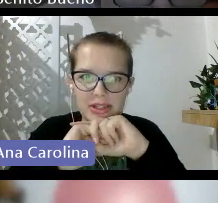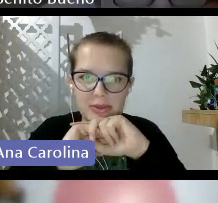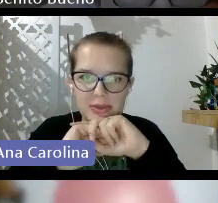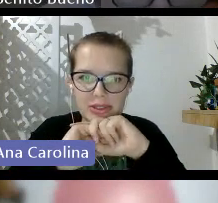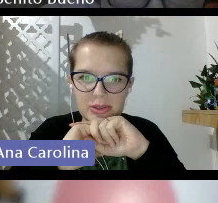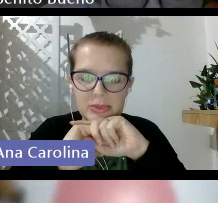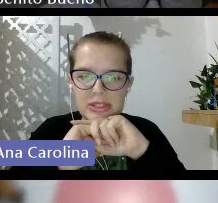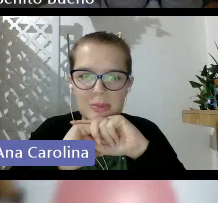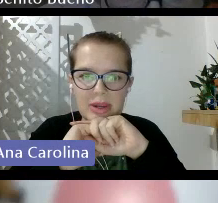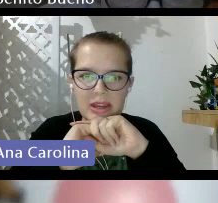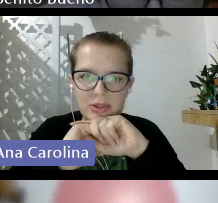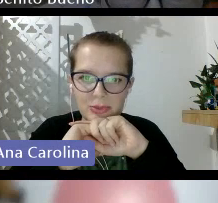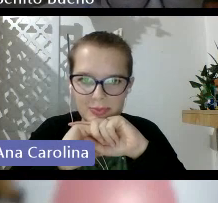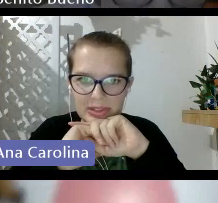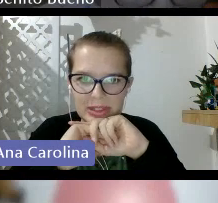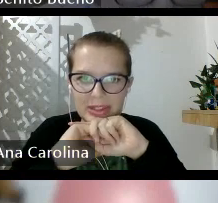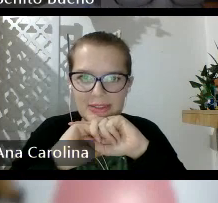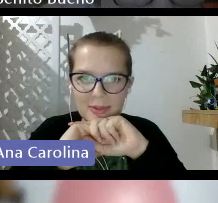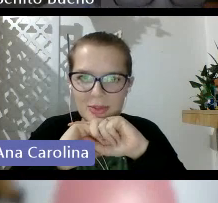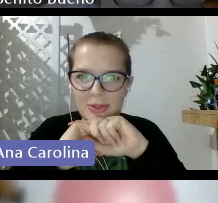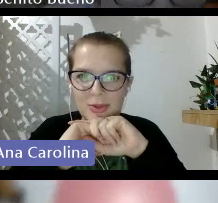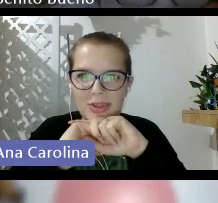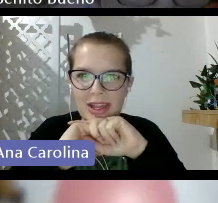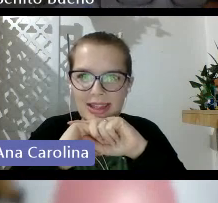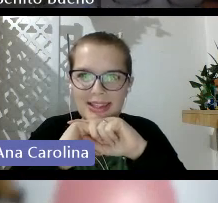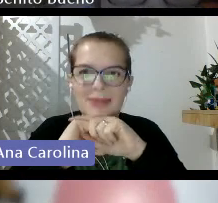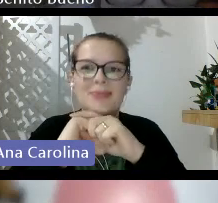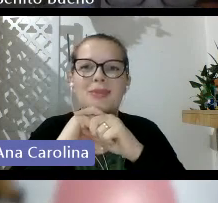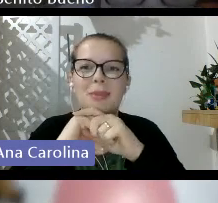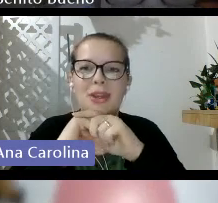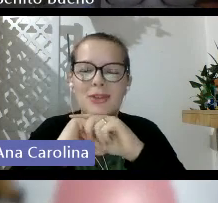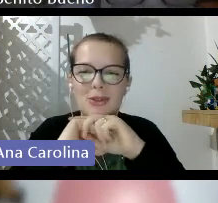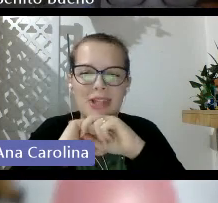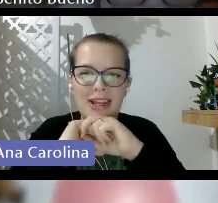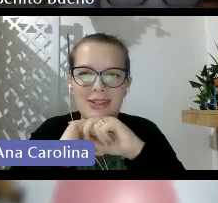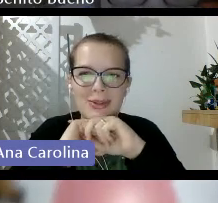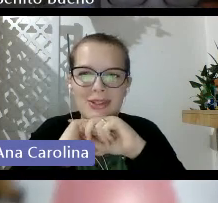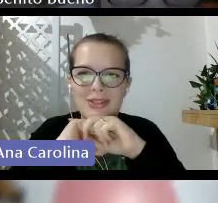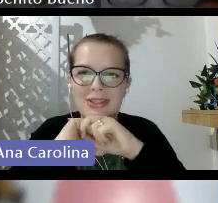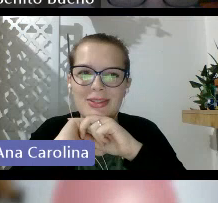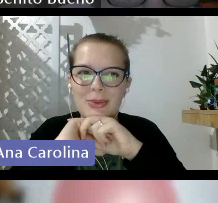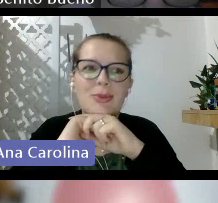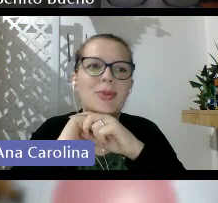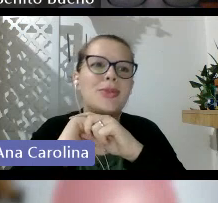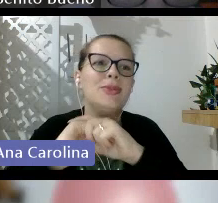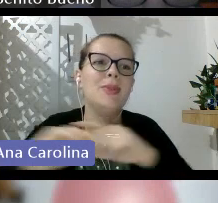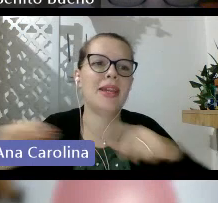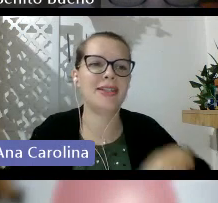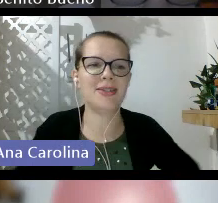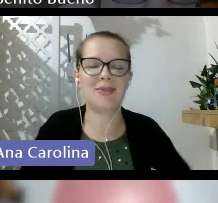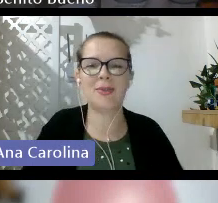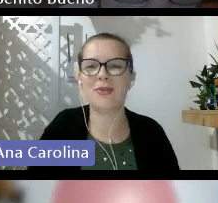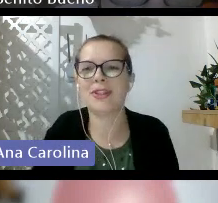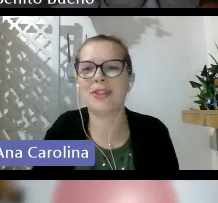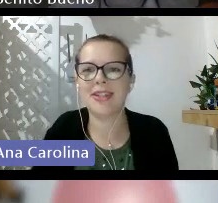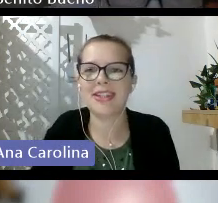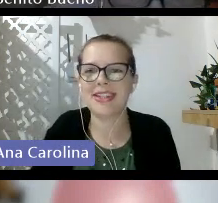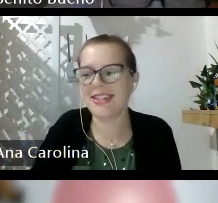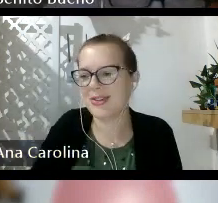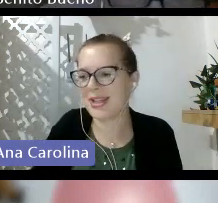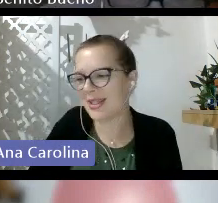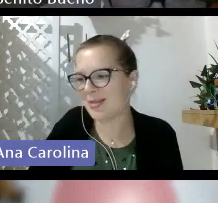de caso, então, desse prédio, e vamos escutá-la, então. Foi bem questionado no grupo e tudo mais, então vamos